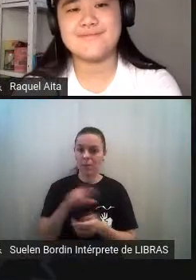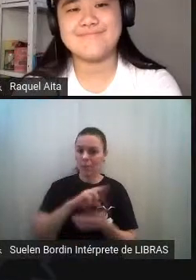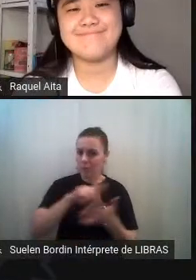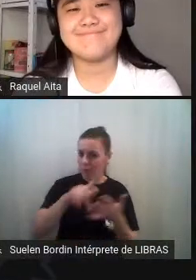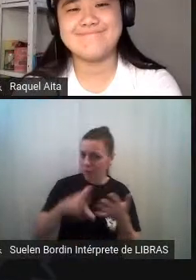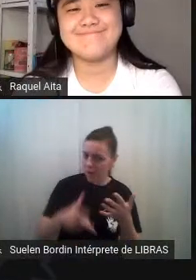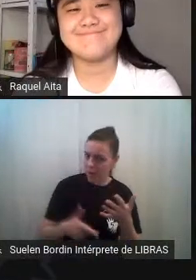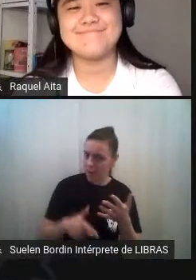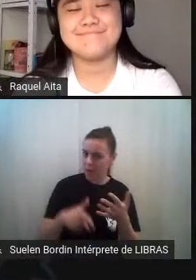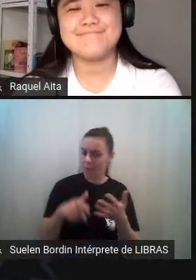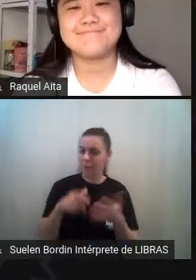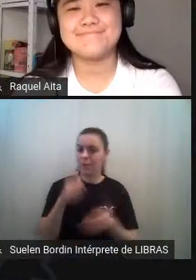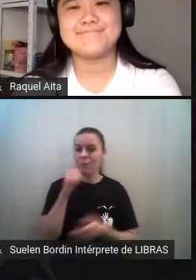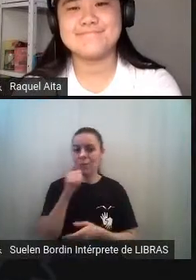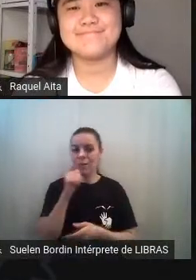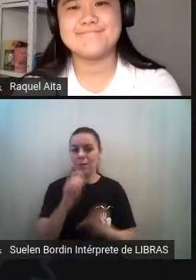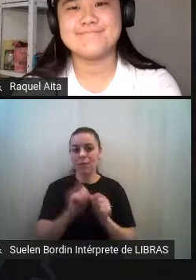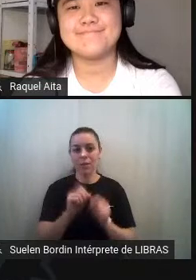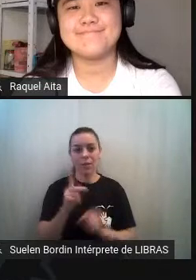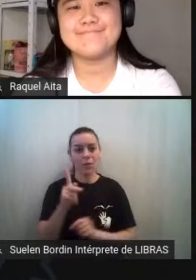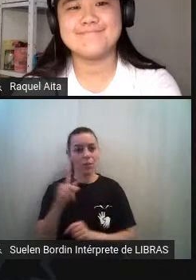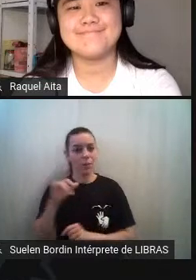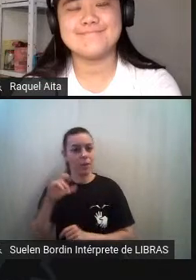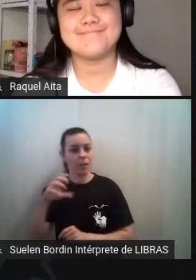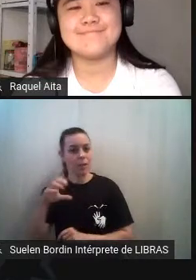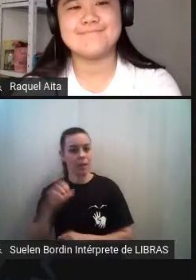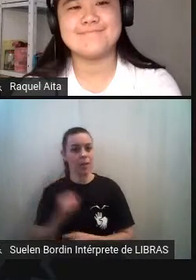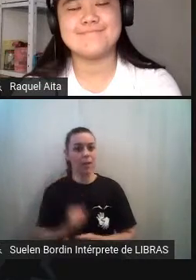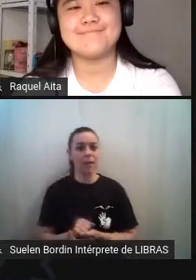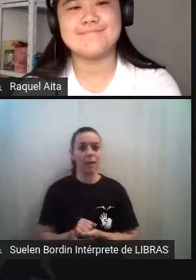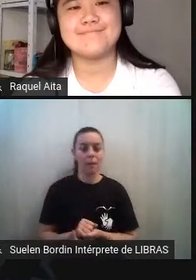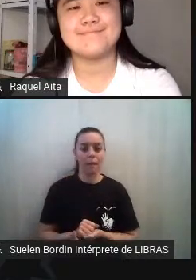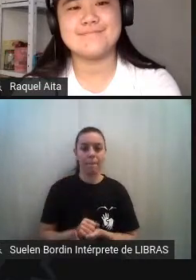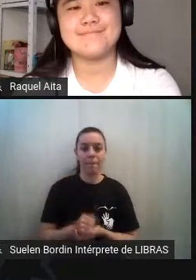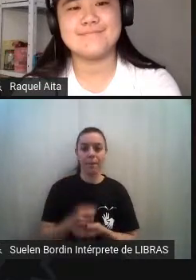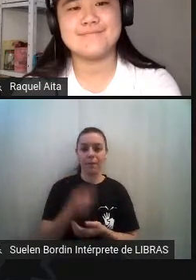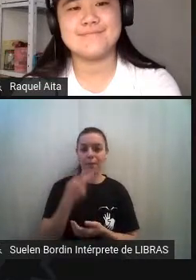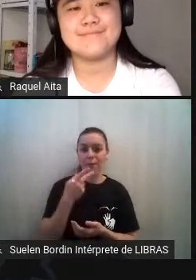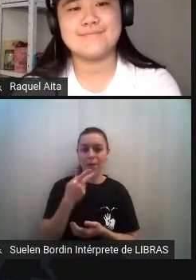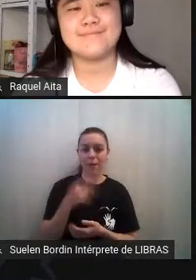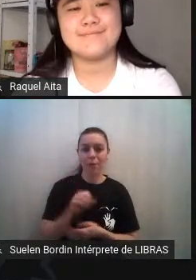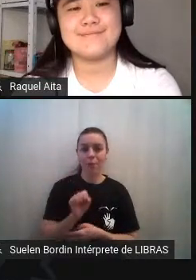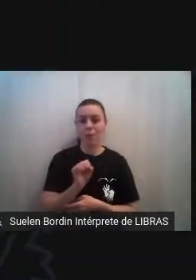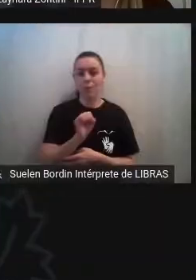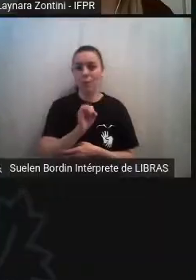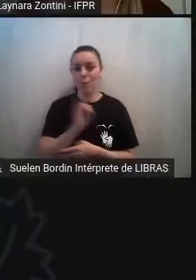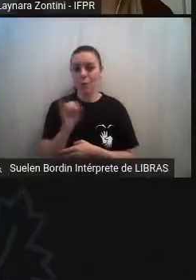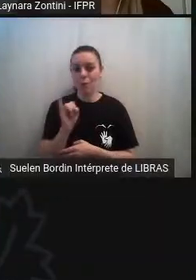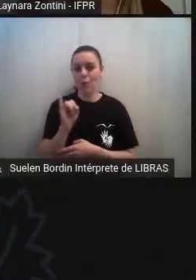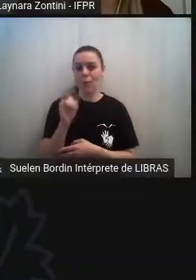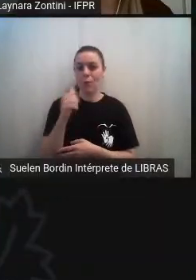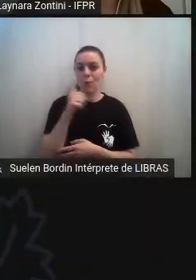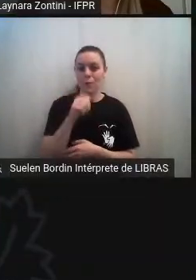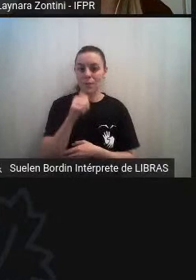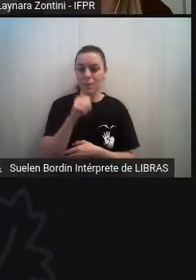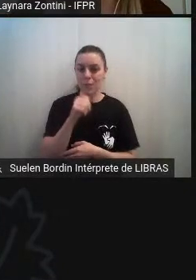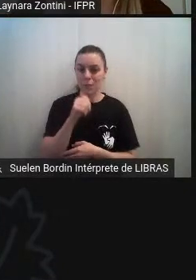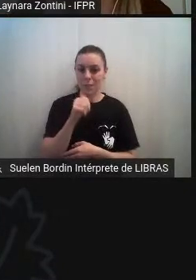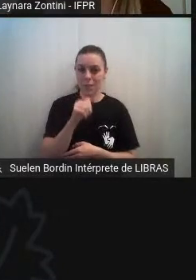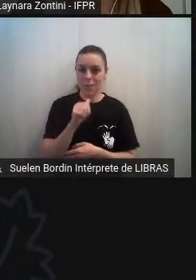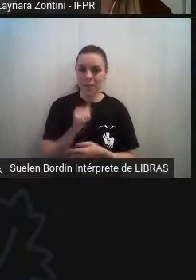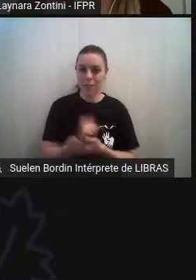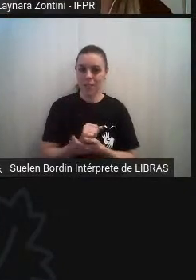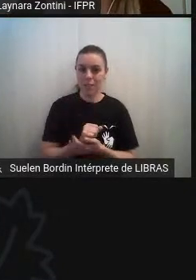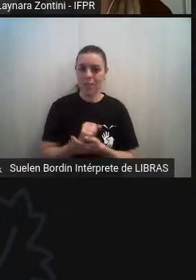PIC. E a gente manda aí um alô para as meninas do IFES do Espírito Santo,